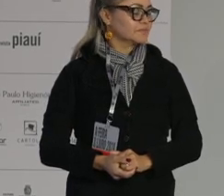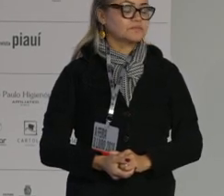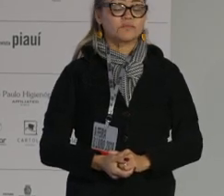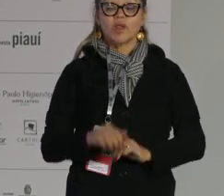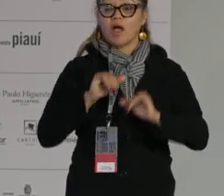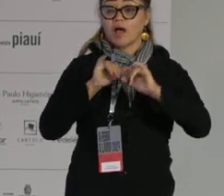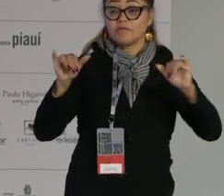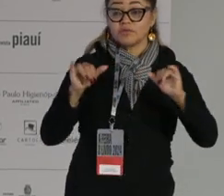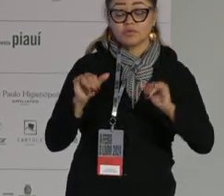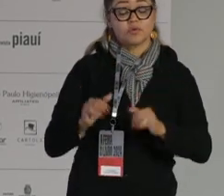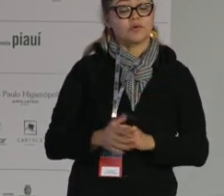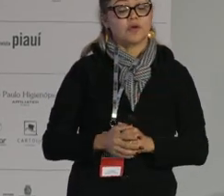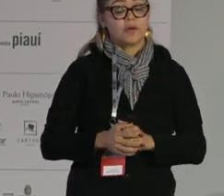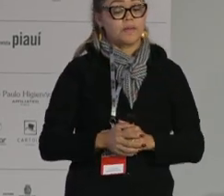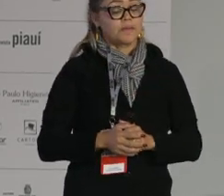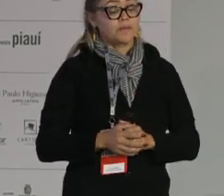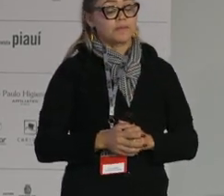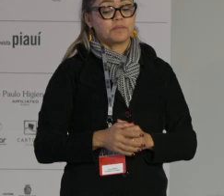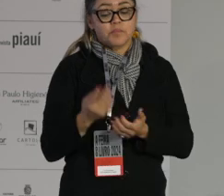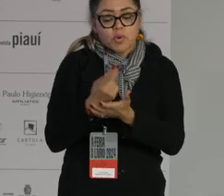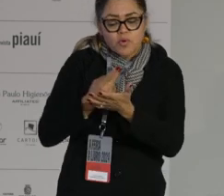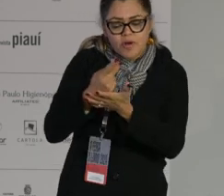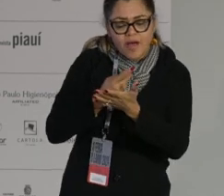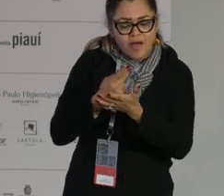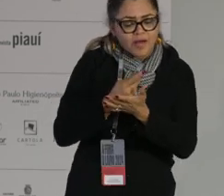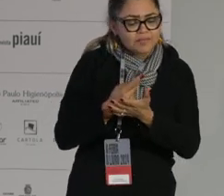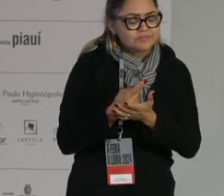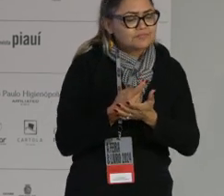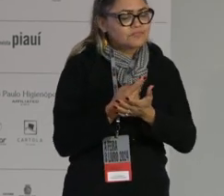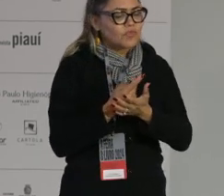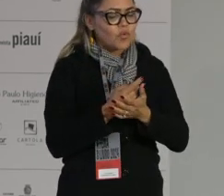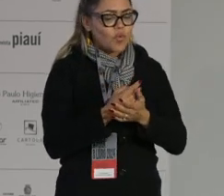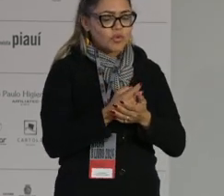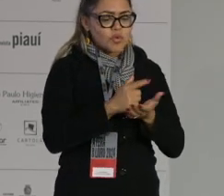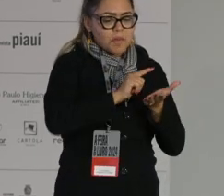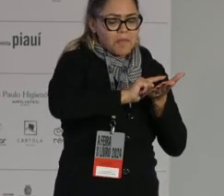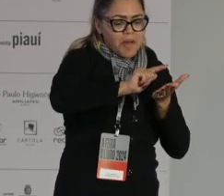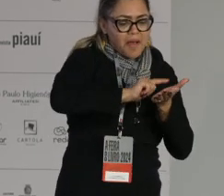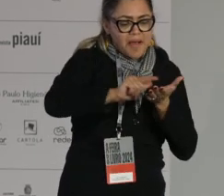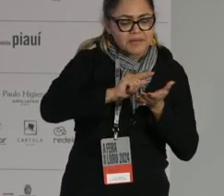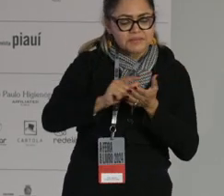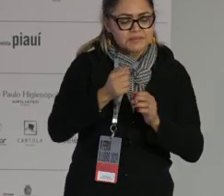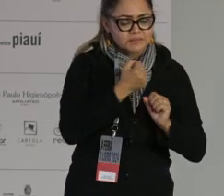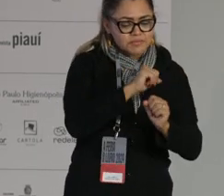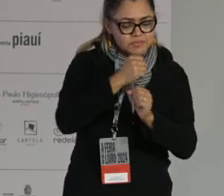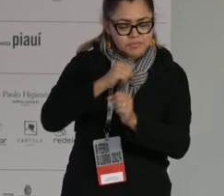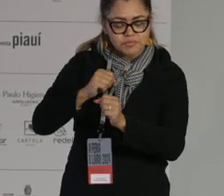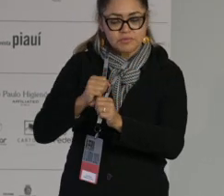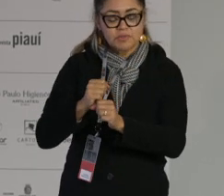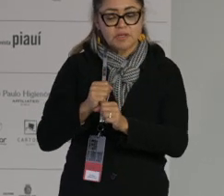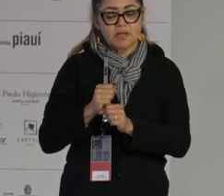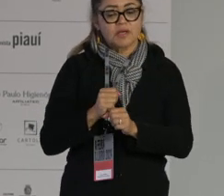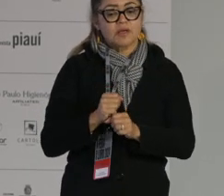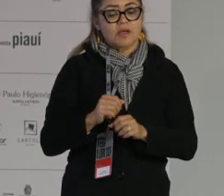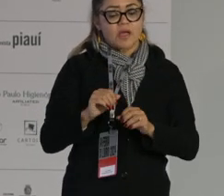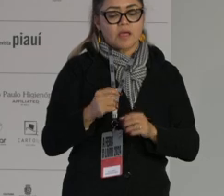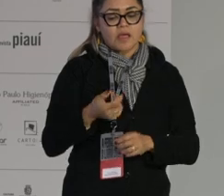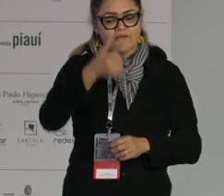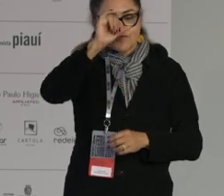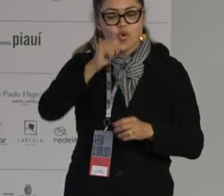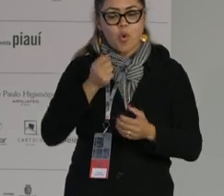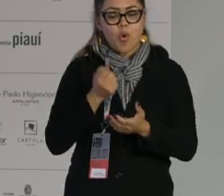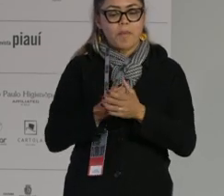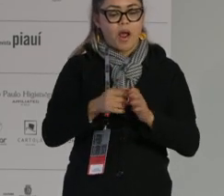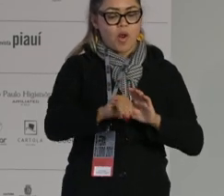Avisou a faxineira para procurar nos cantinhos quando varresse o quarto. Adiou a compra do aspirador.